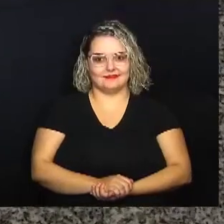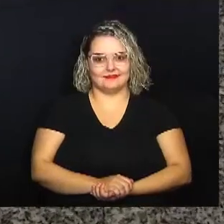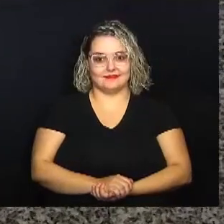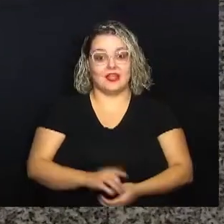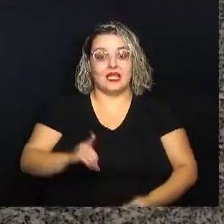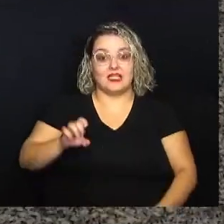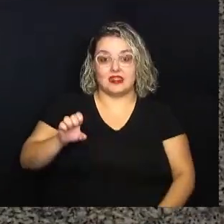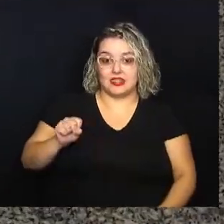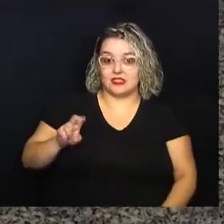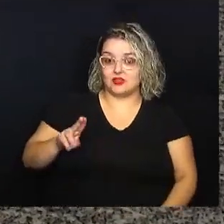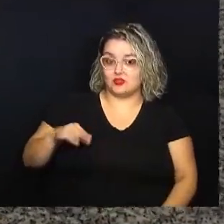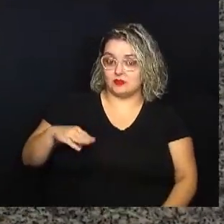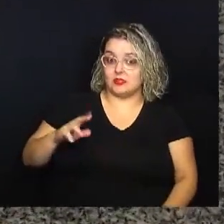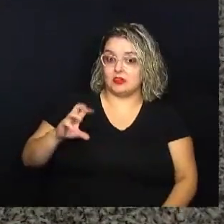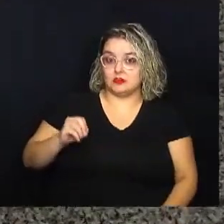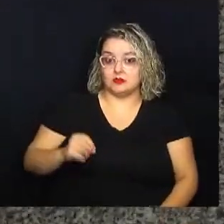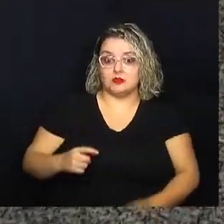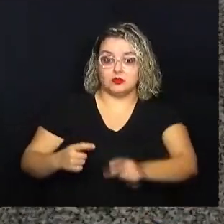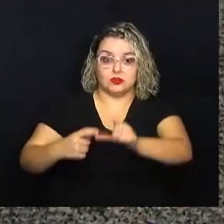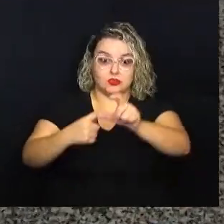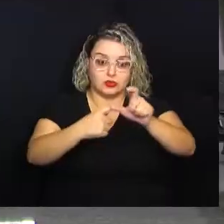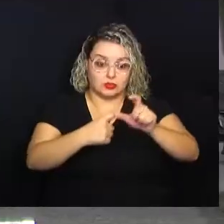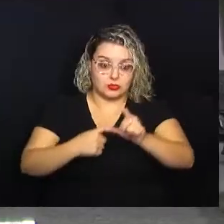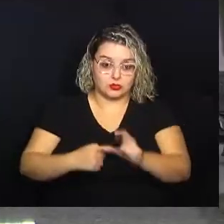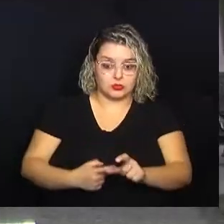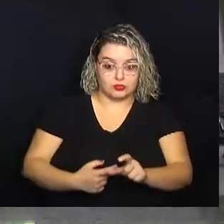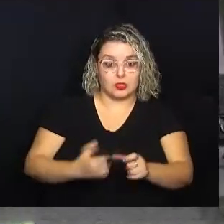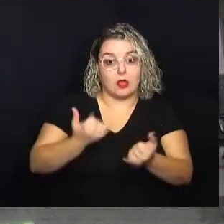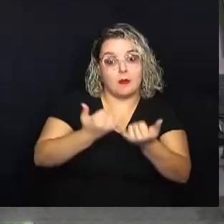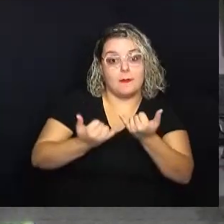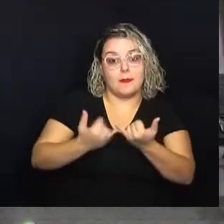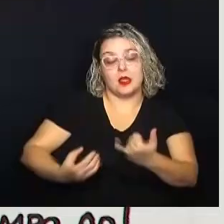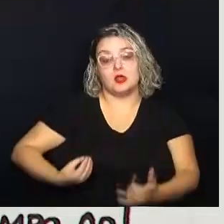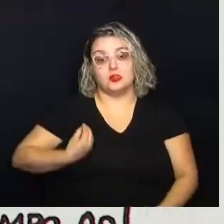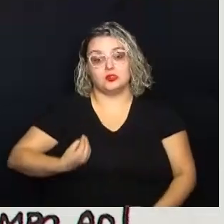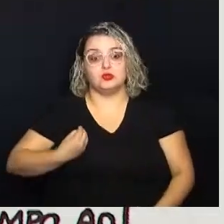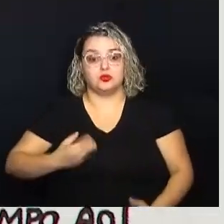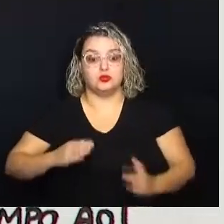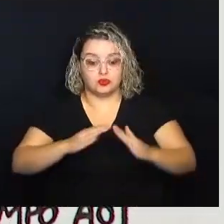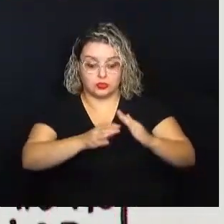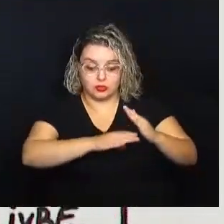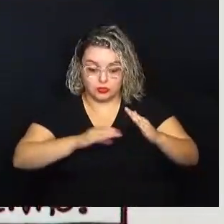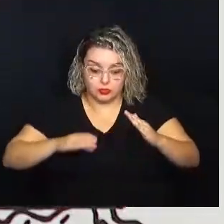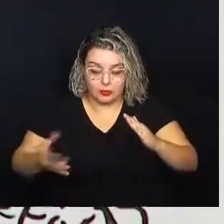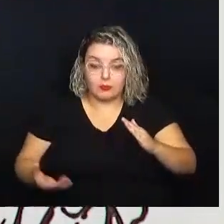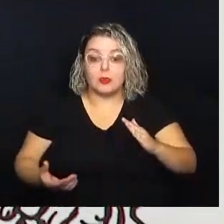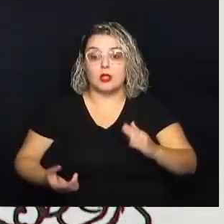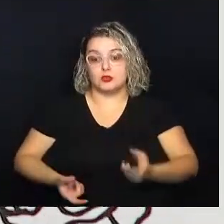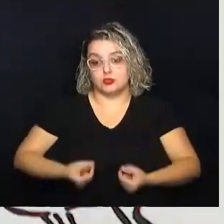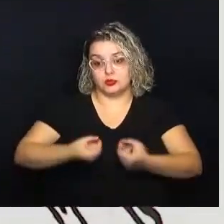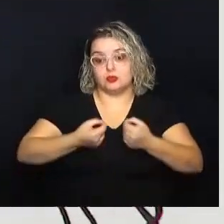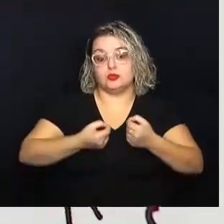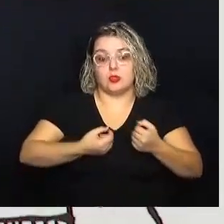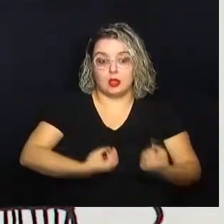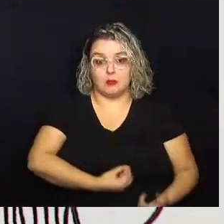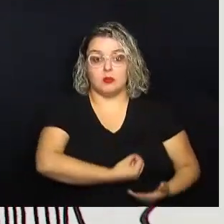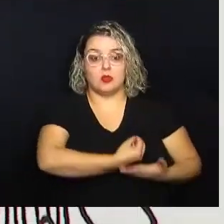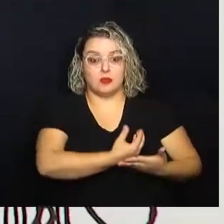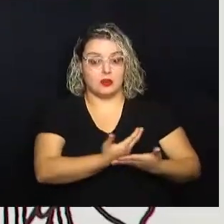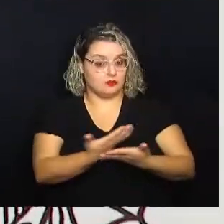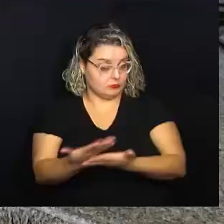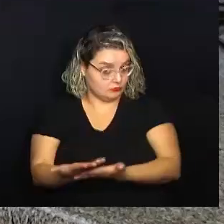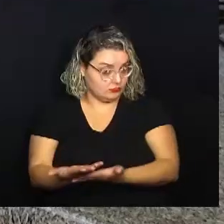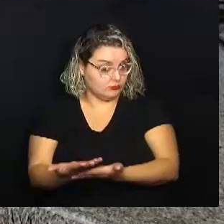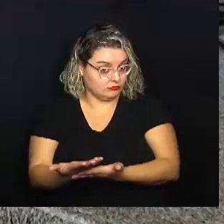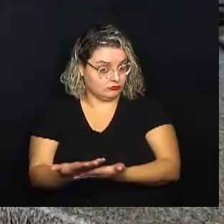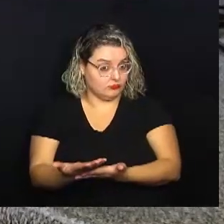Desumano é uma história em quadrinhos que traz parte das vivências em um ambulatório de oncologia, apresentando a vida de um